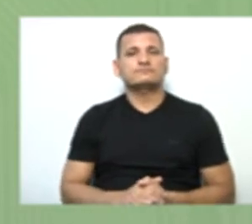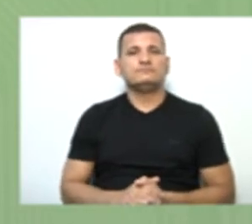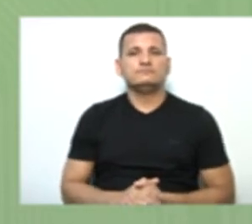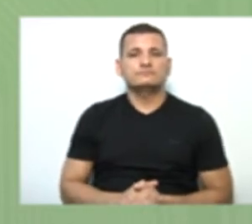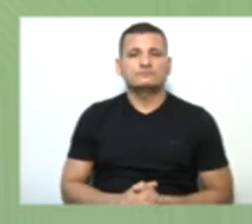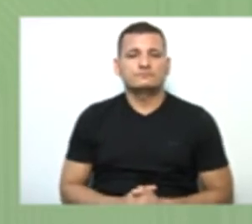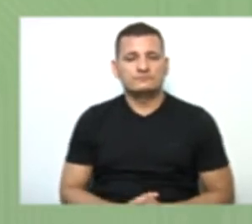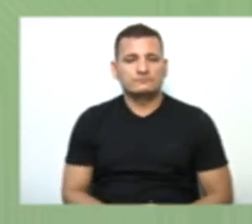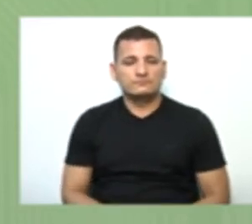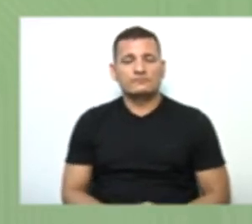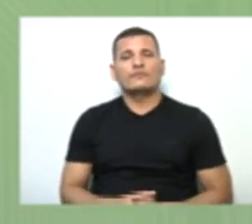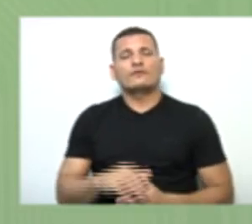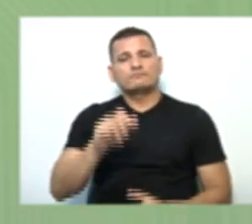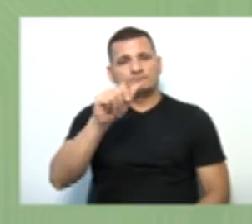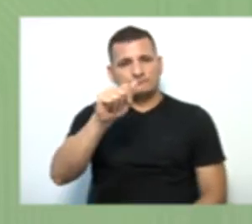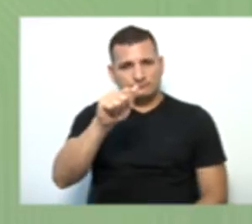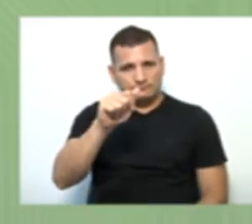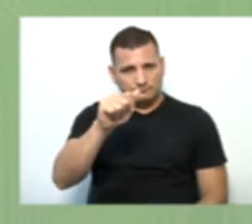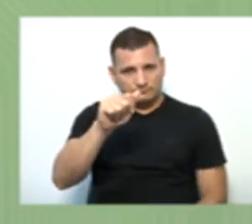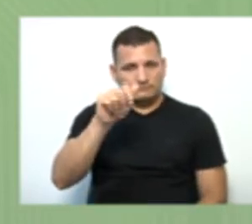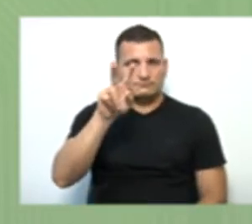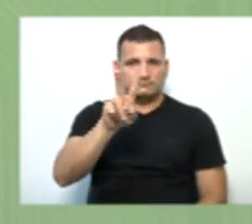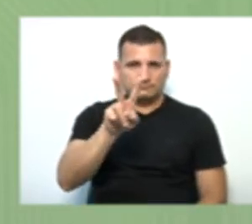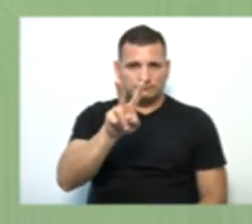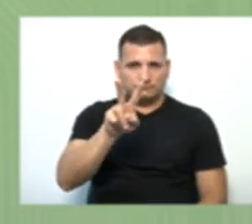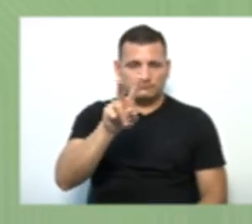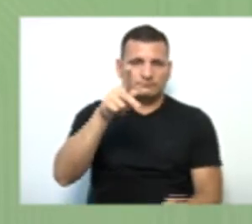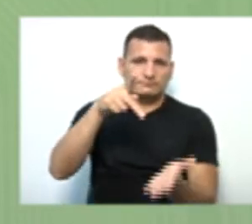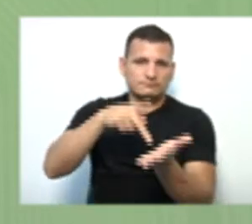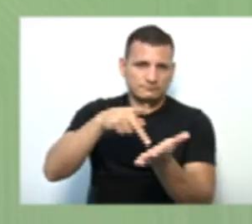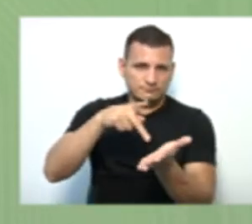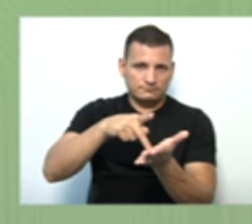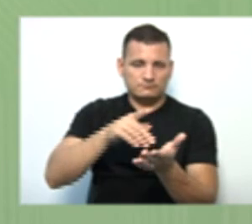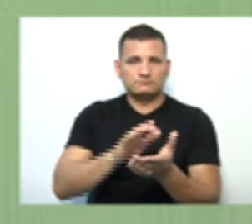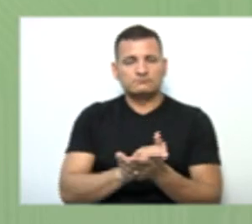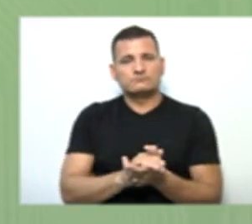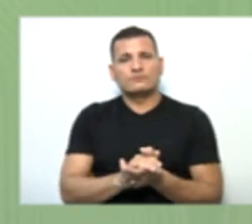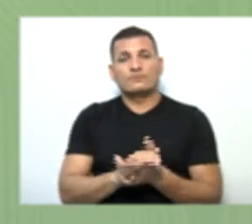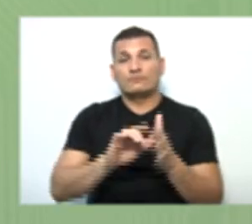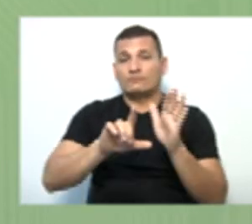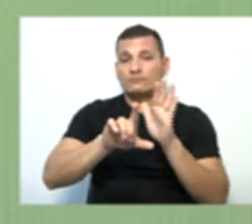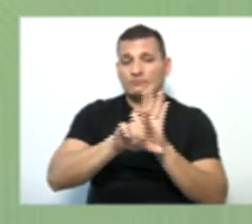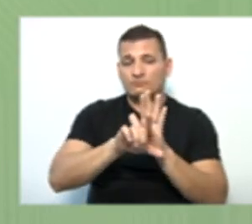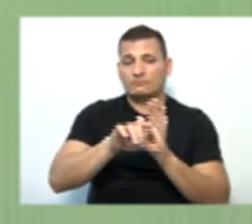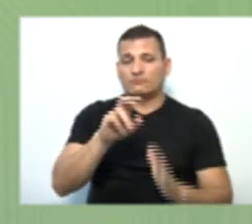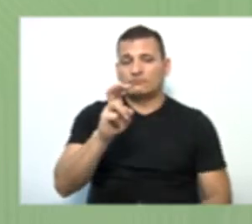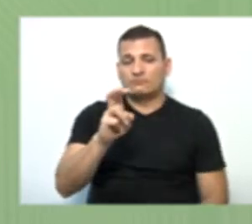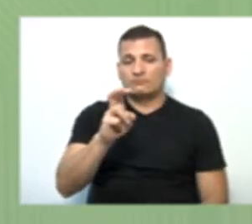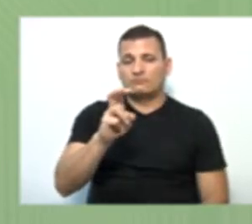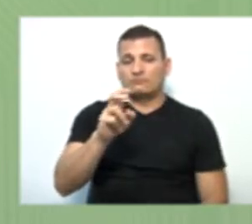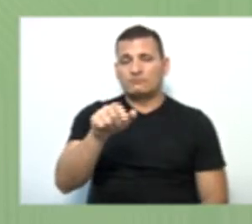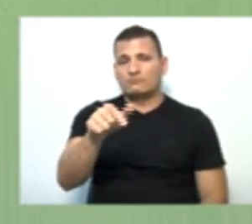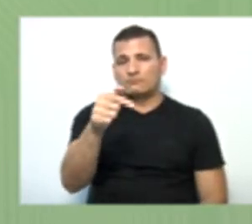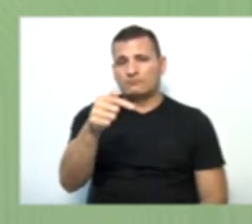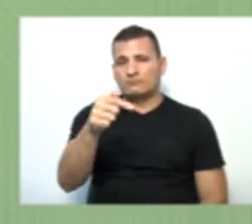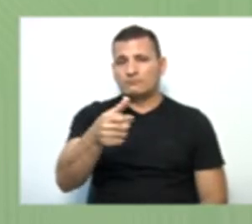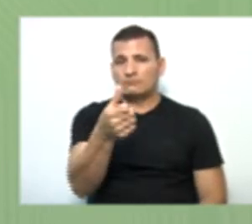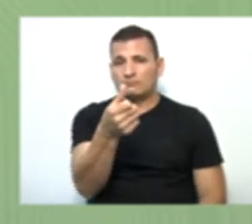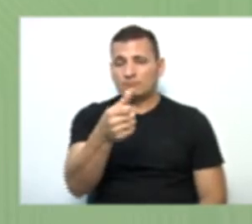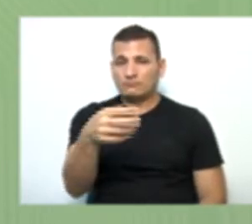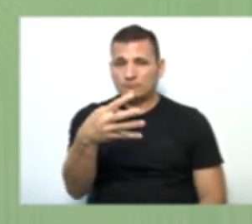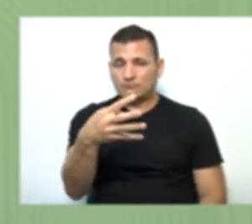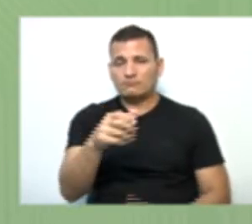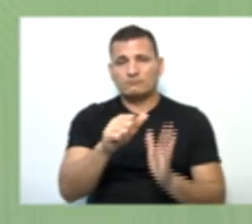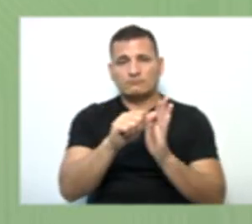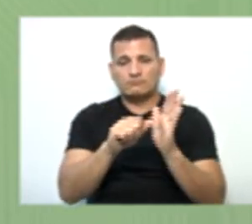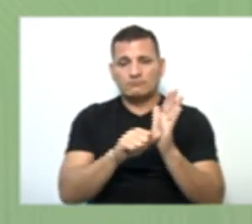é verdadeira. Muito bem. Portanto, a Lei 5.764, em seu artigo 44, define o